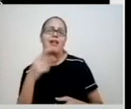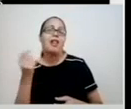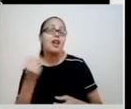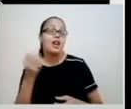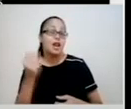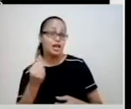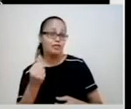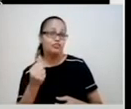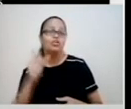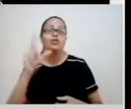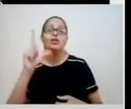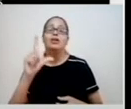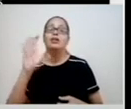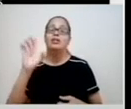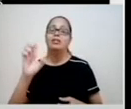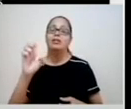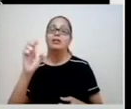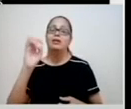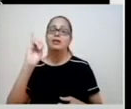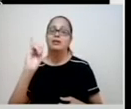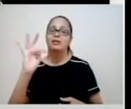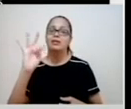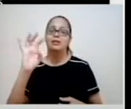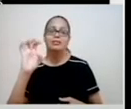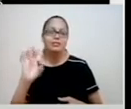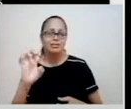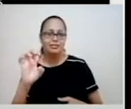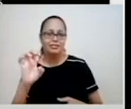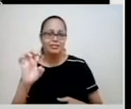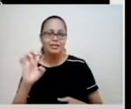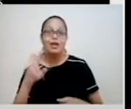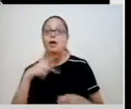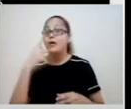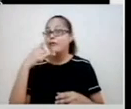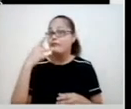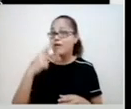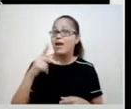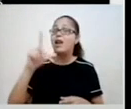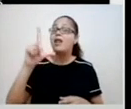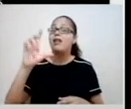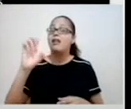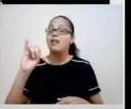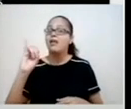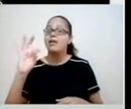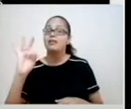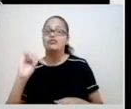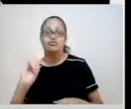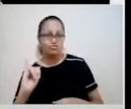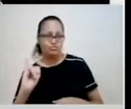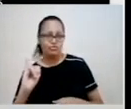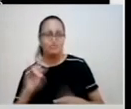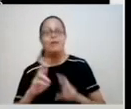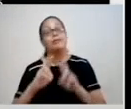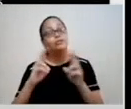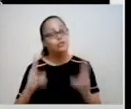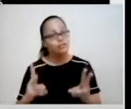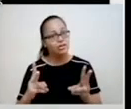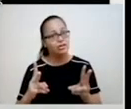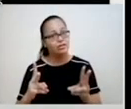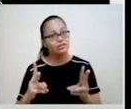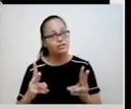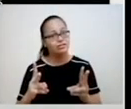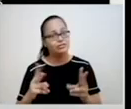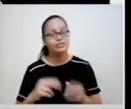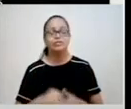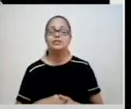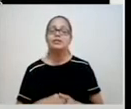fala leite e escreve leite, né? Então, é só um exemplo simples para vocês verem como que é diferente. E varia muito também de